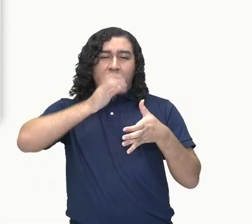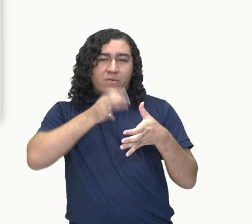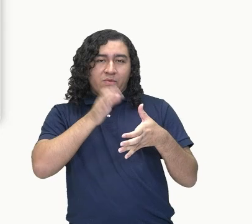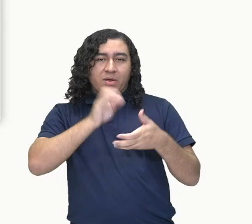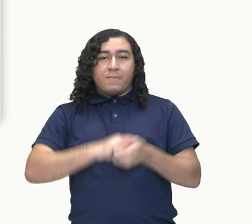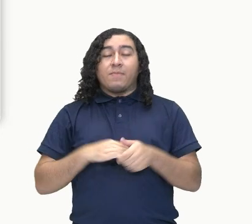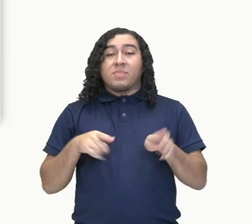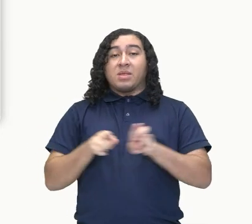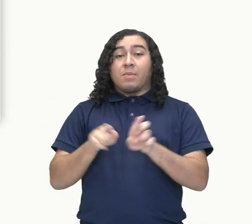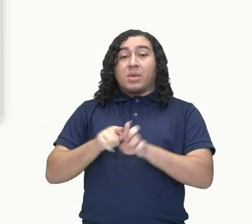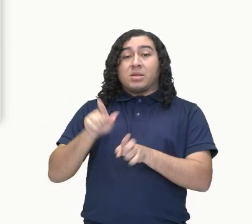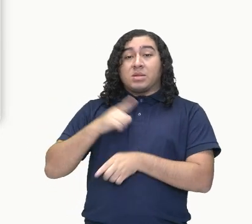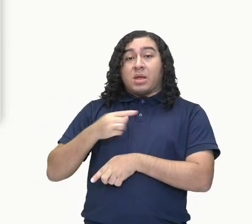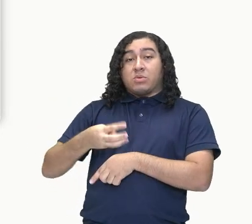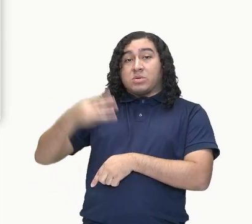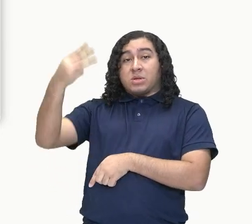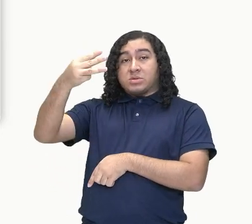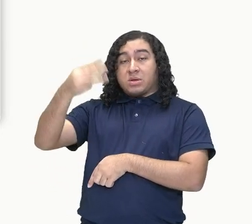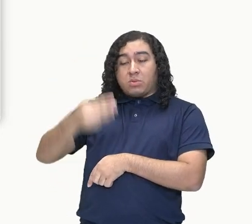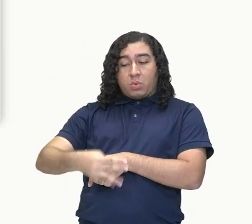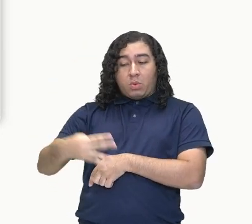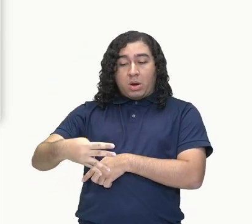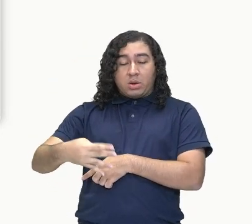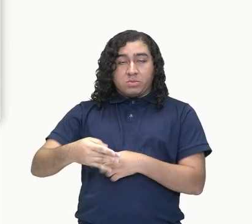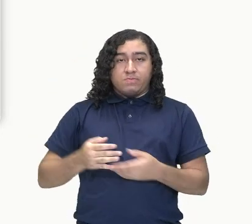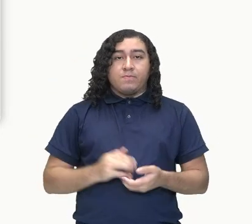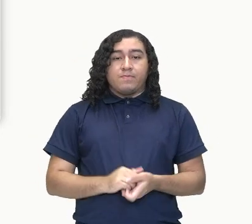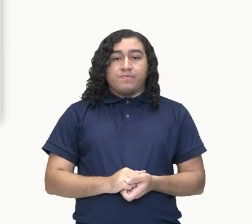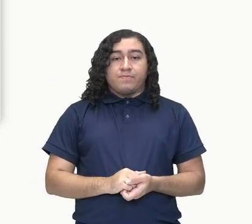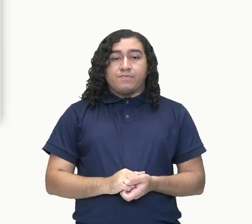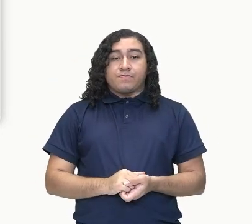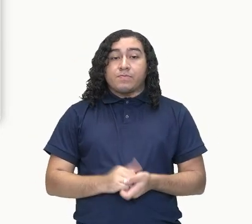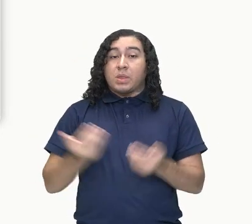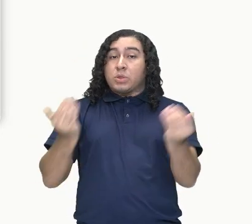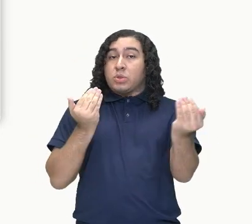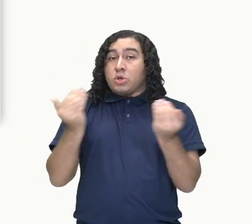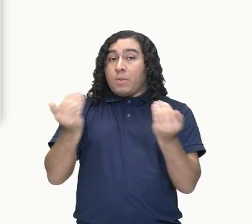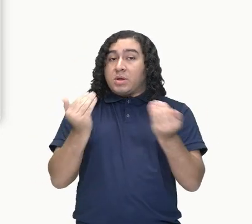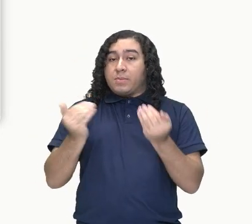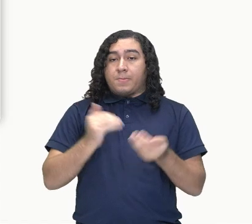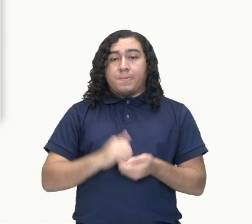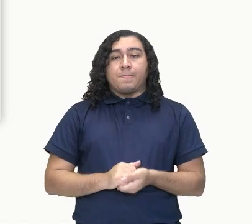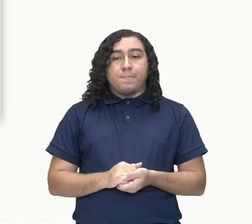os 2 peixes, ok? Vamos lá comparar? Para